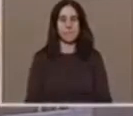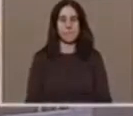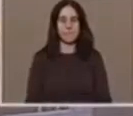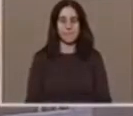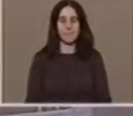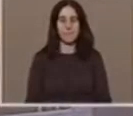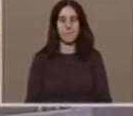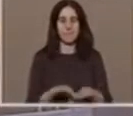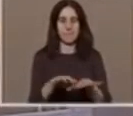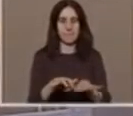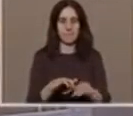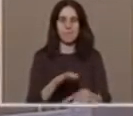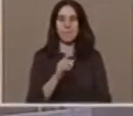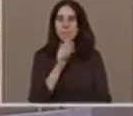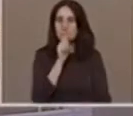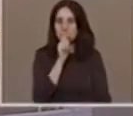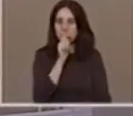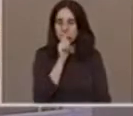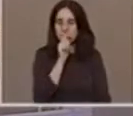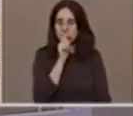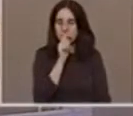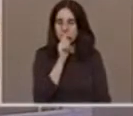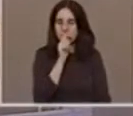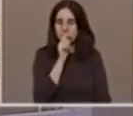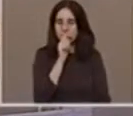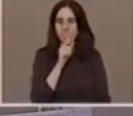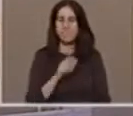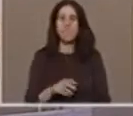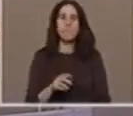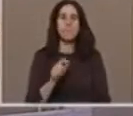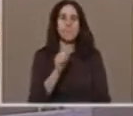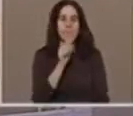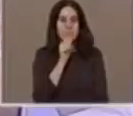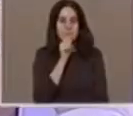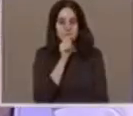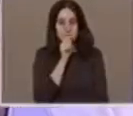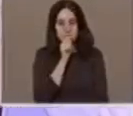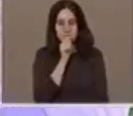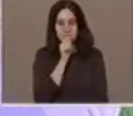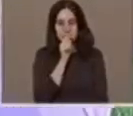Amém. Amém.